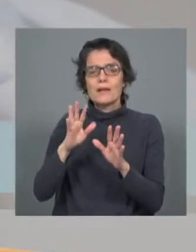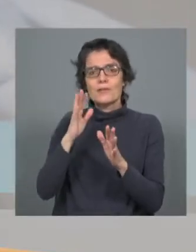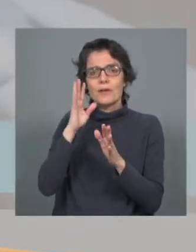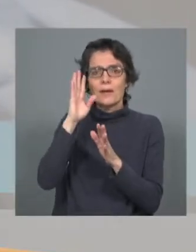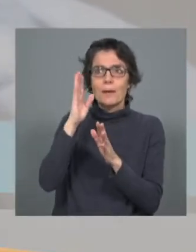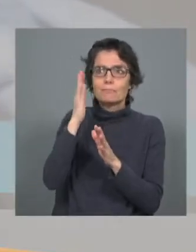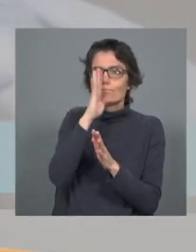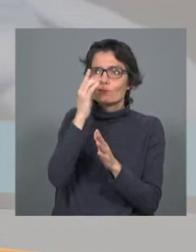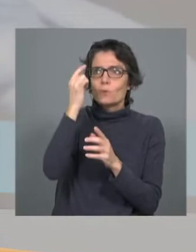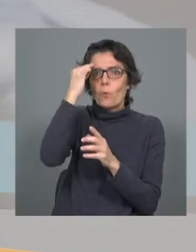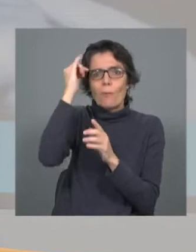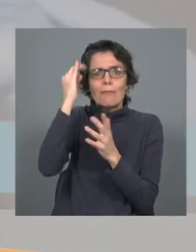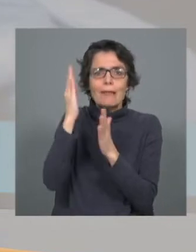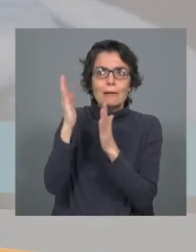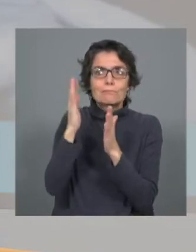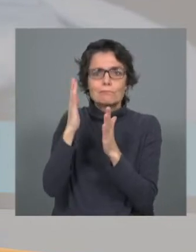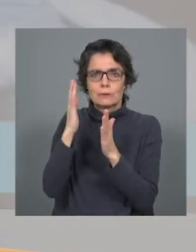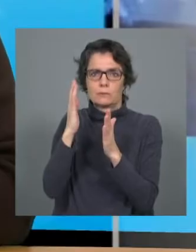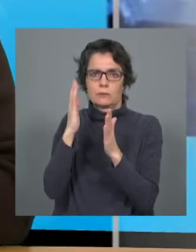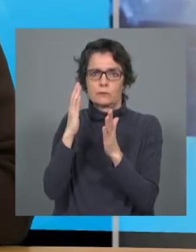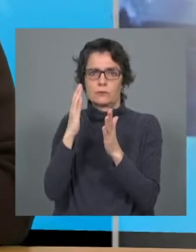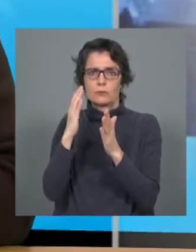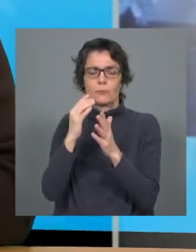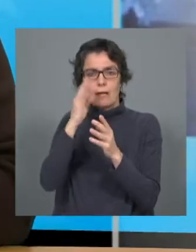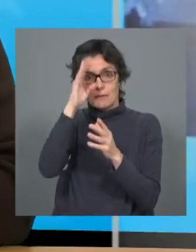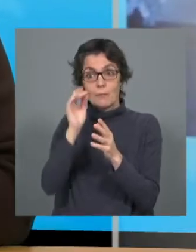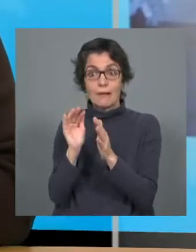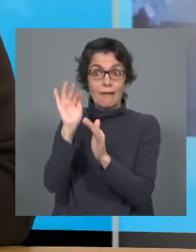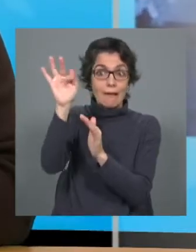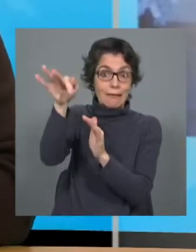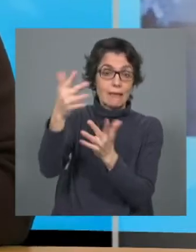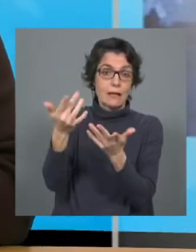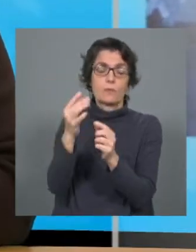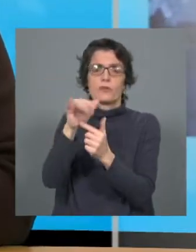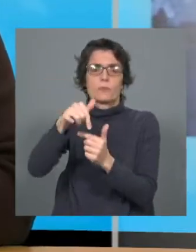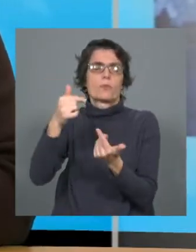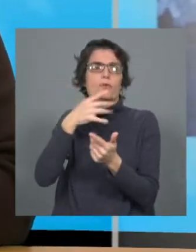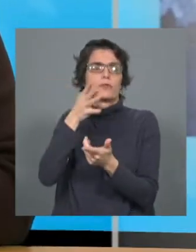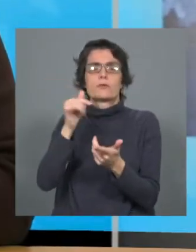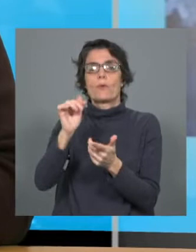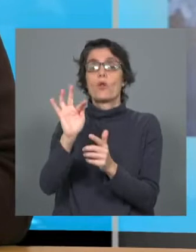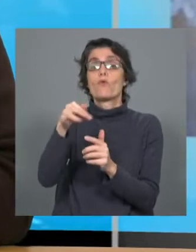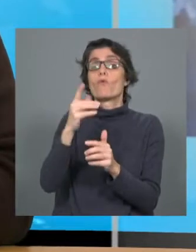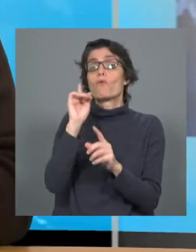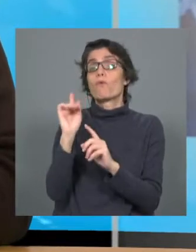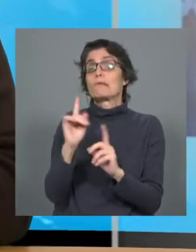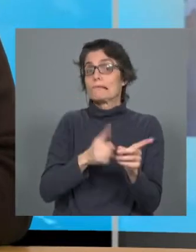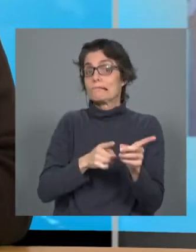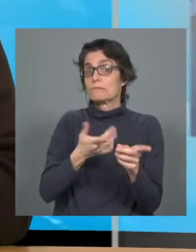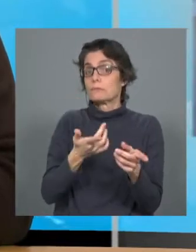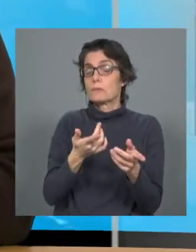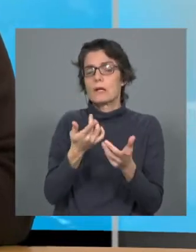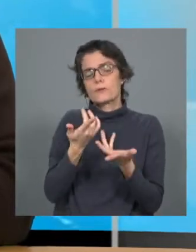muito no fim de março, mas era bom para todos começar a ter essa